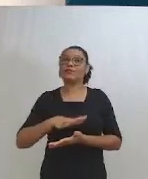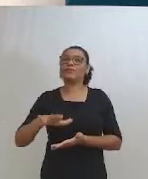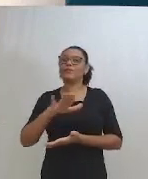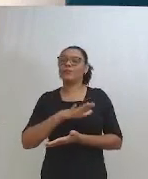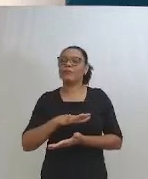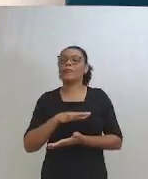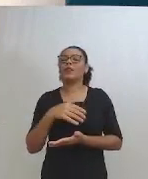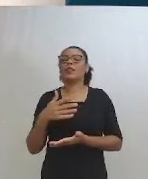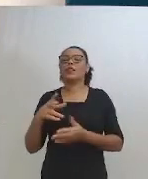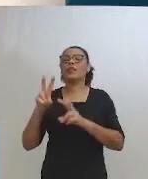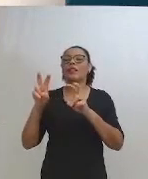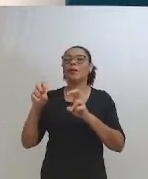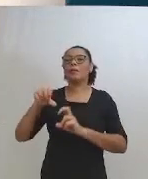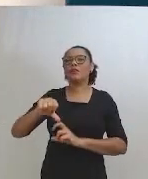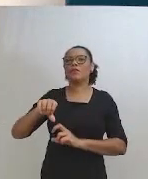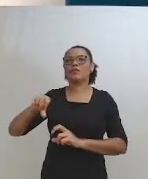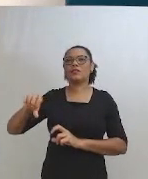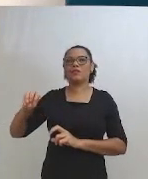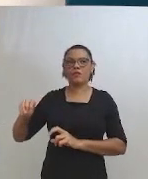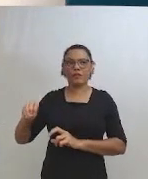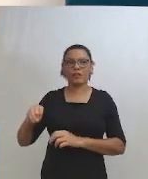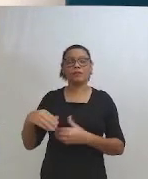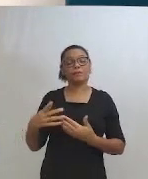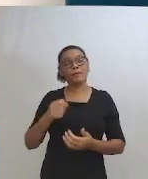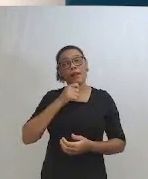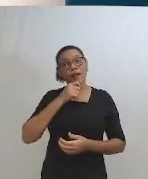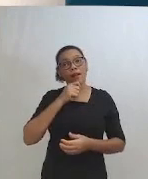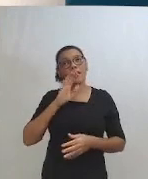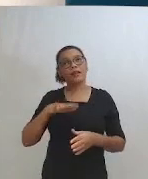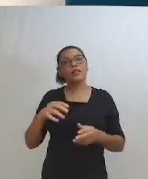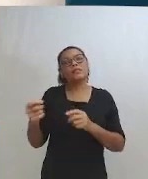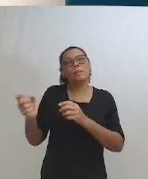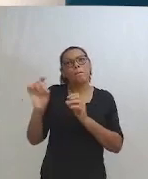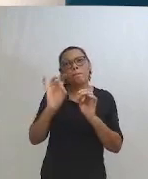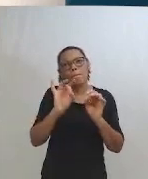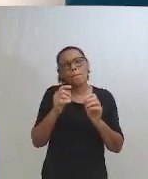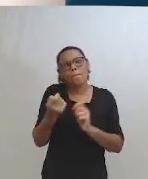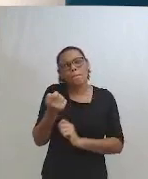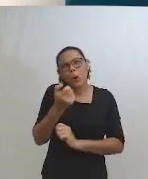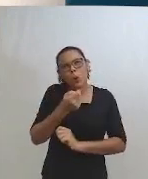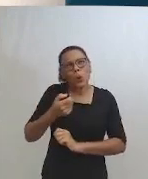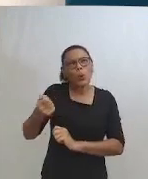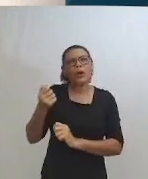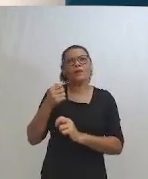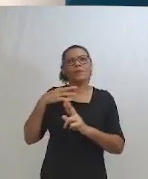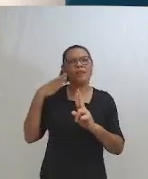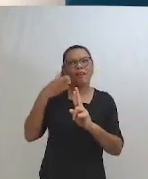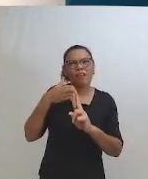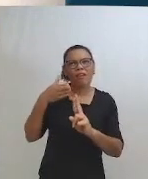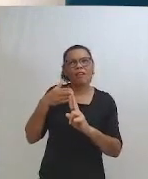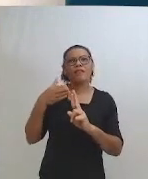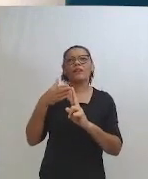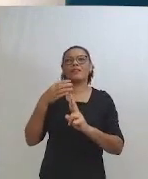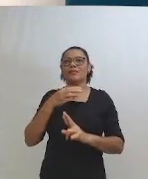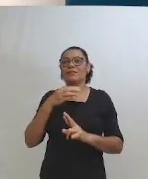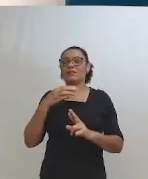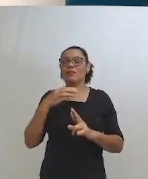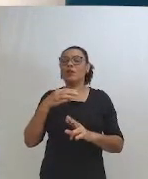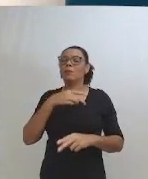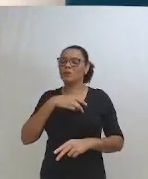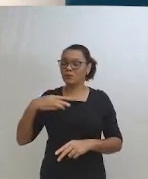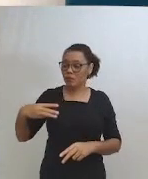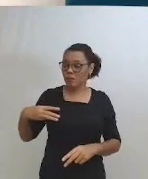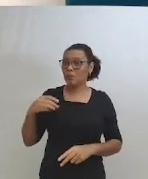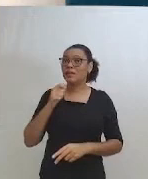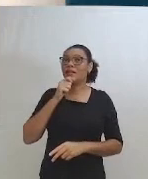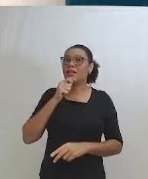990. Ainda, as poucas referências que o acórdão faz ao acesso direto pelo Ministério Público aos dados, sem intervenção judicial,